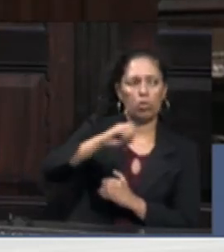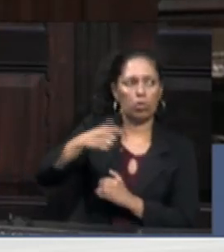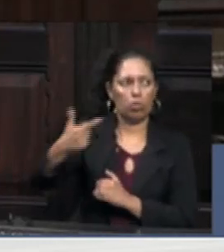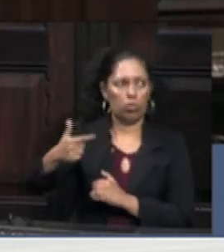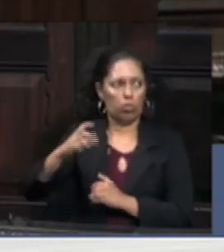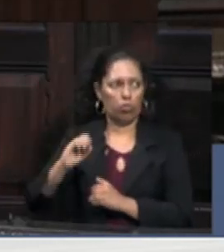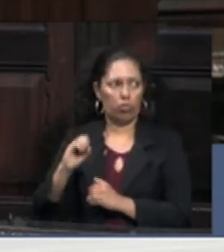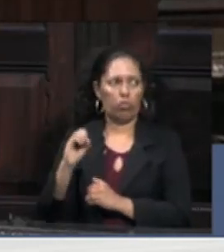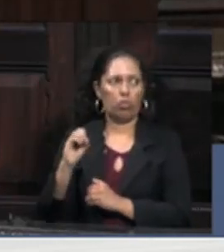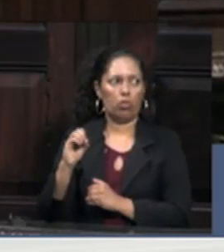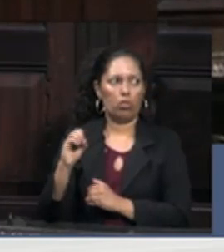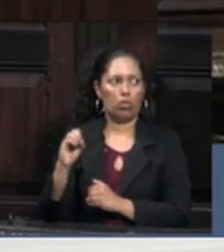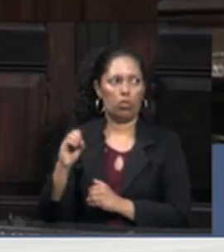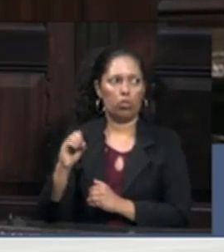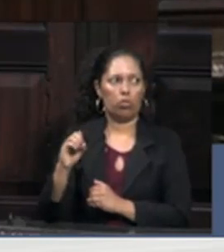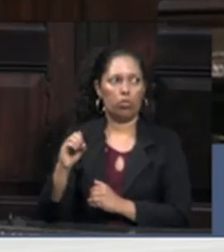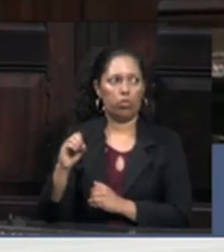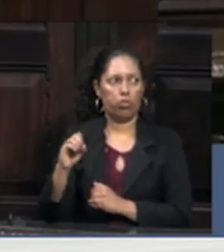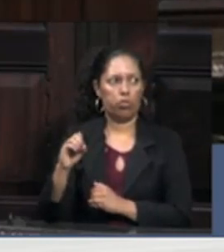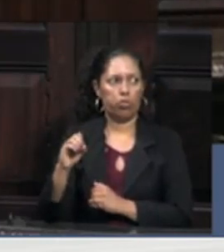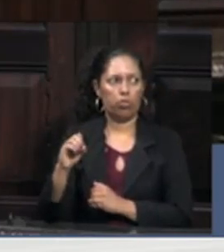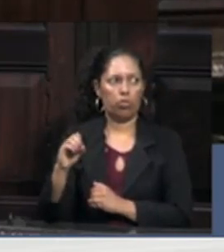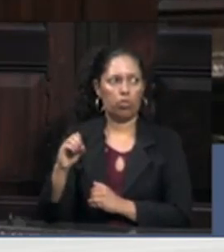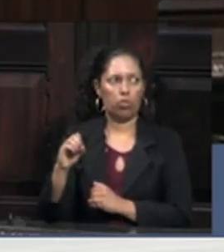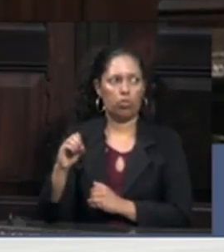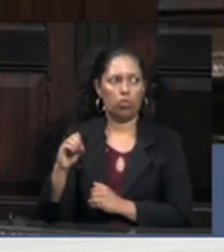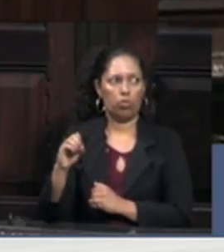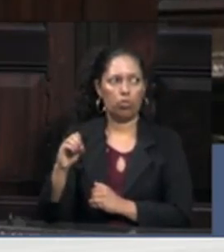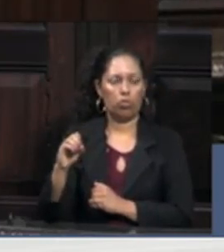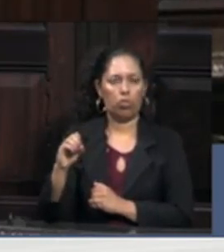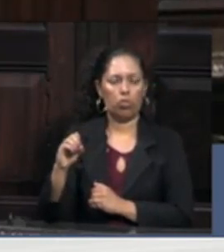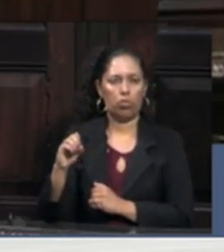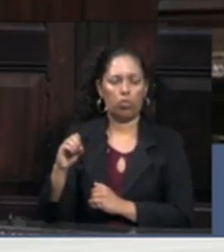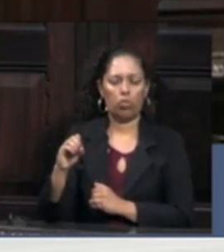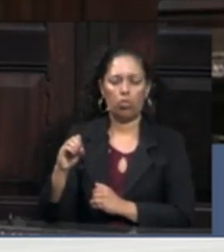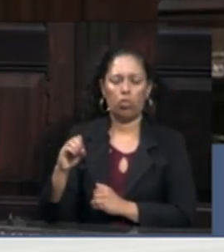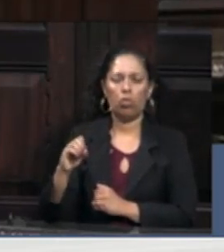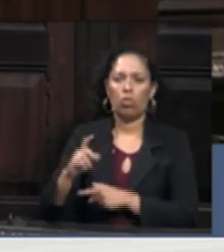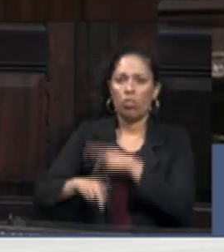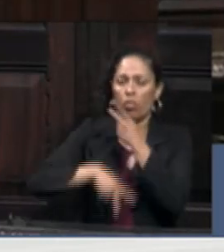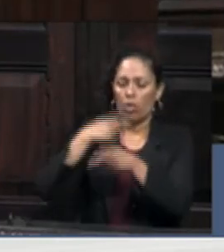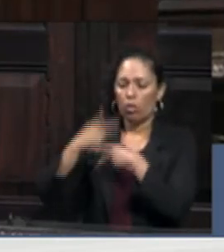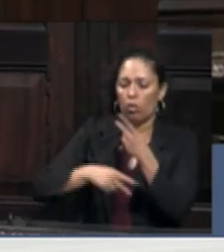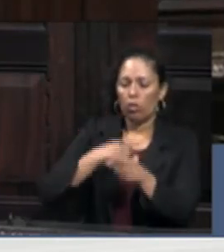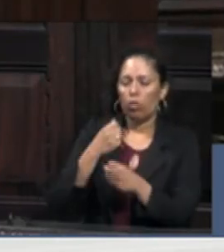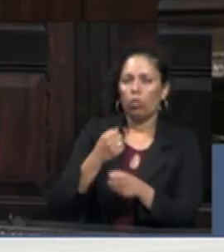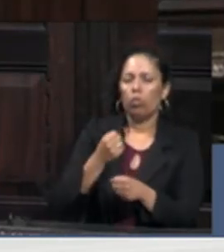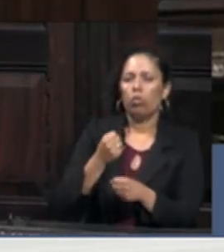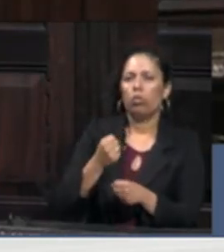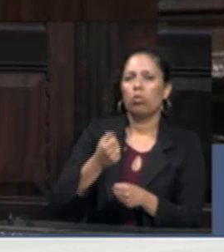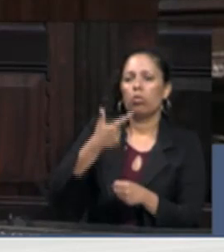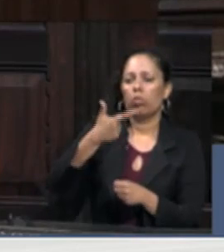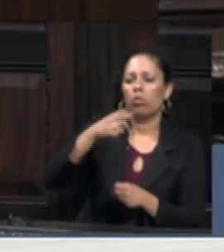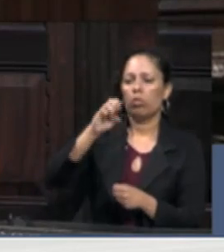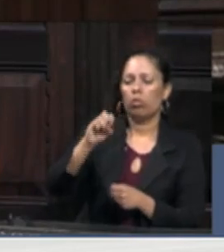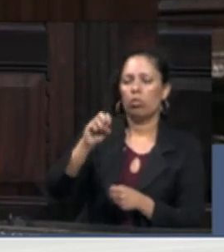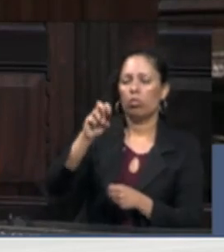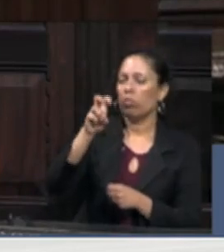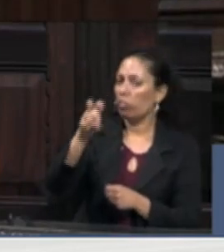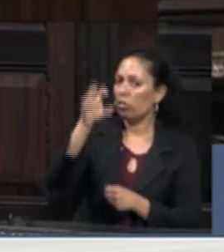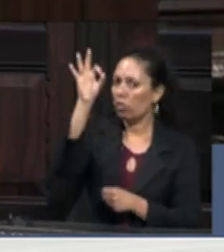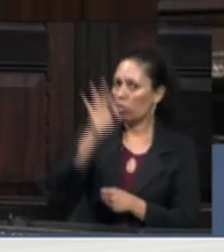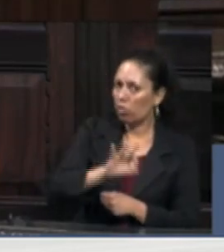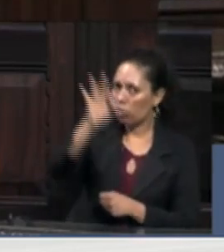validar para efeito da aplicação dos 25% constitucionais as despesas